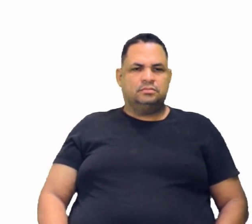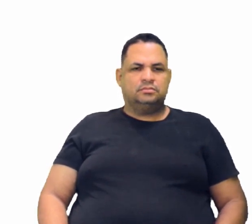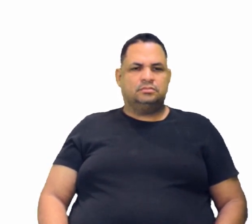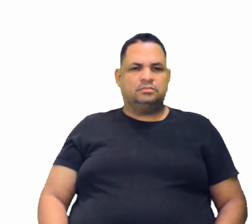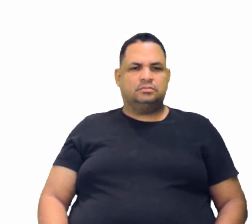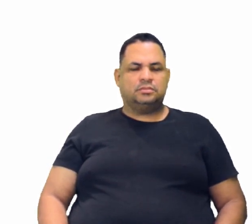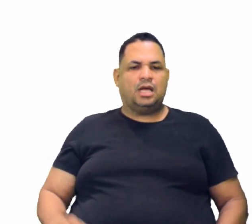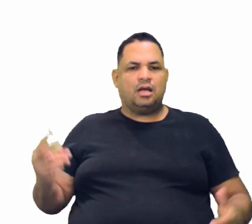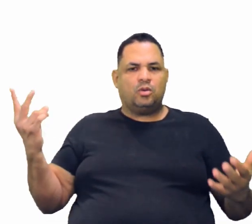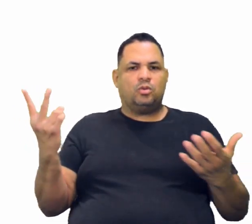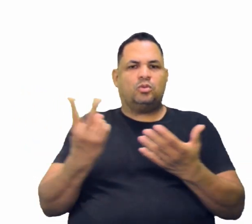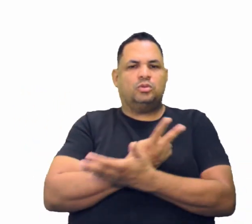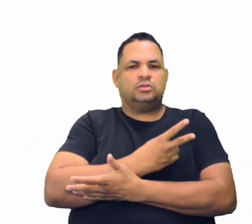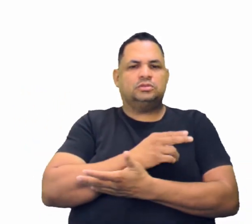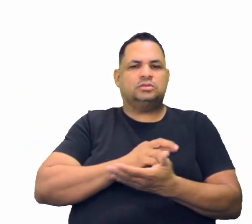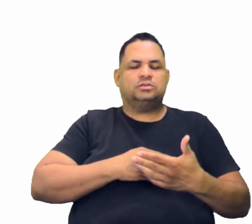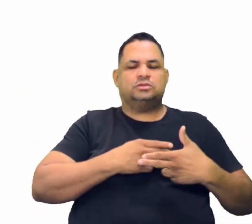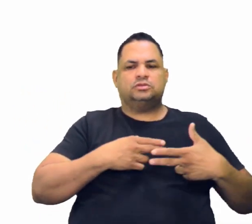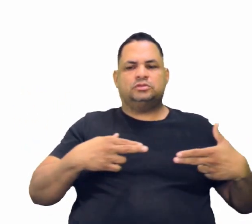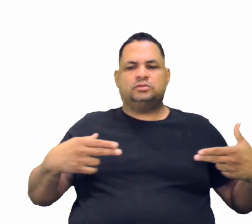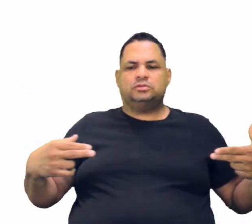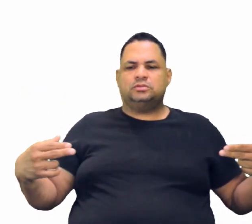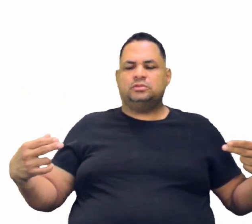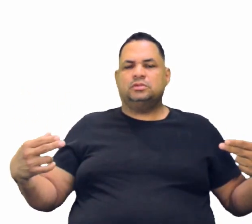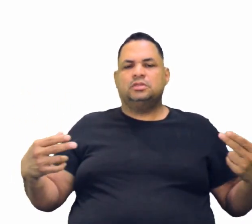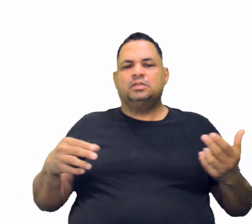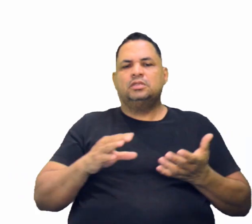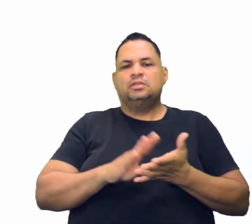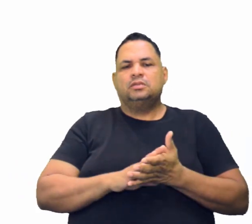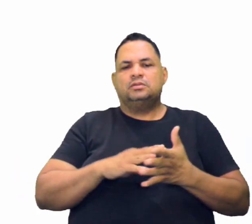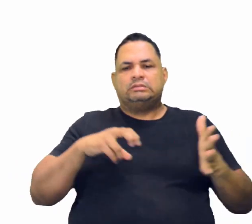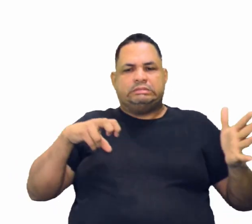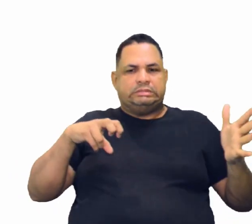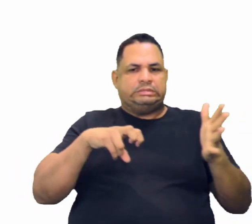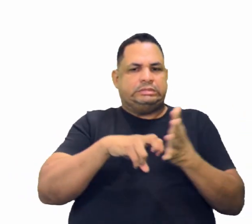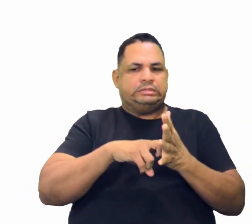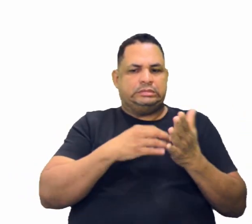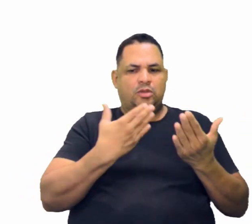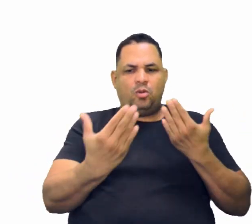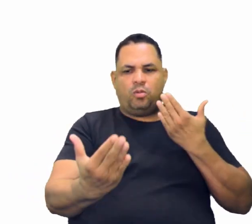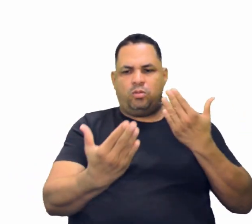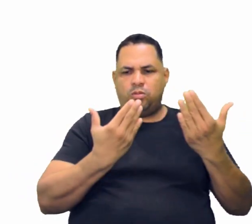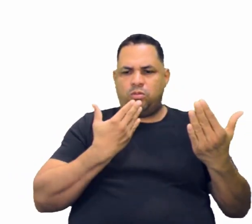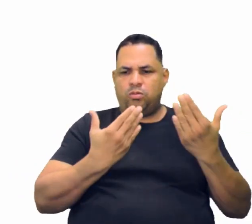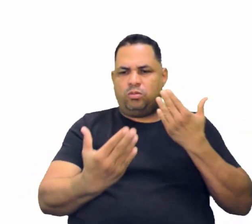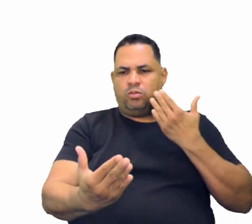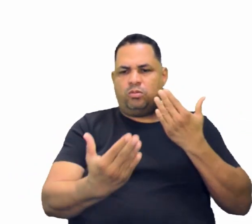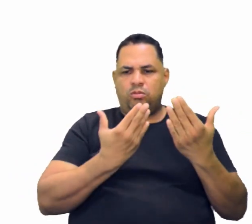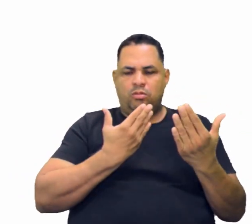Houveram muitos acidentes naquela rodovia.